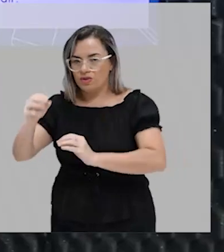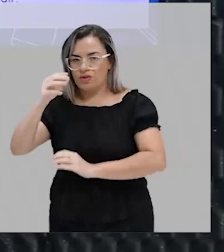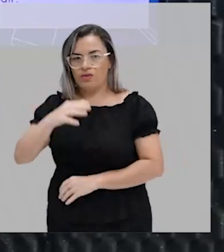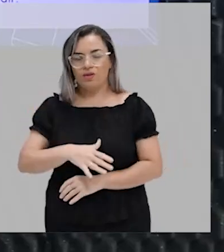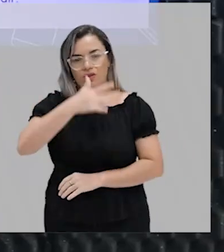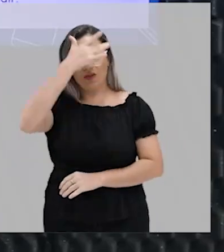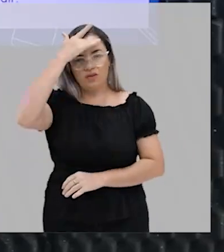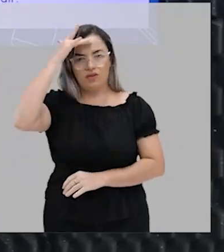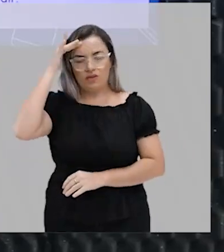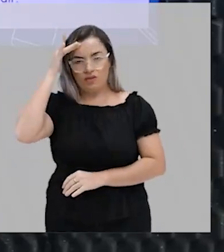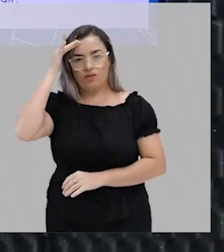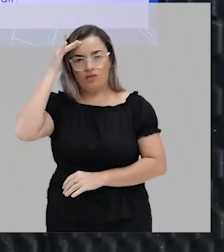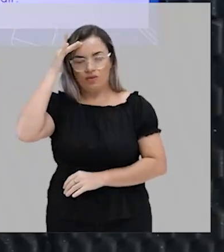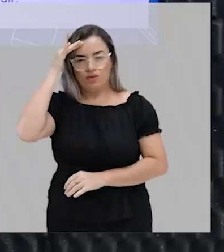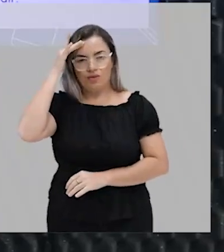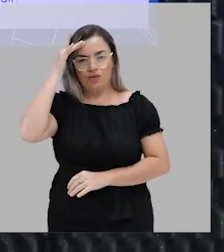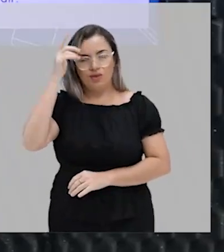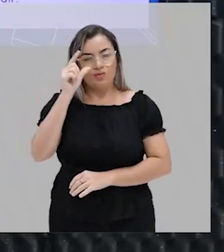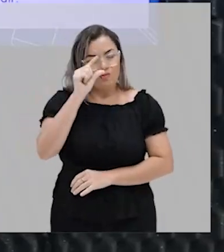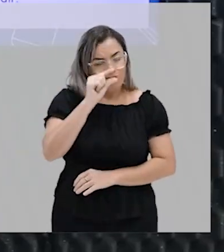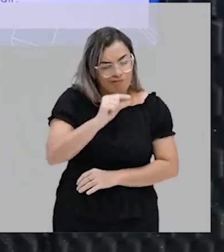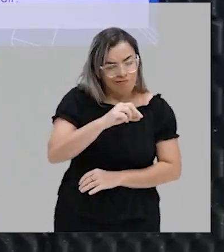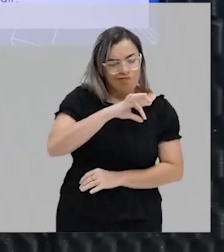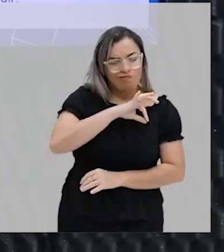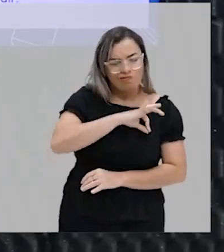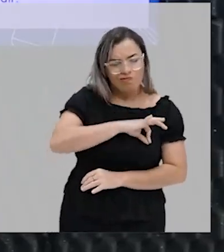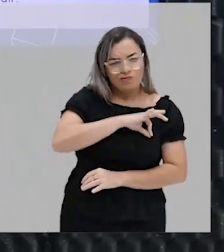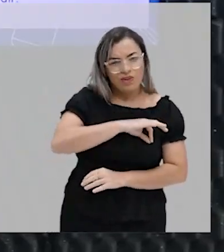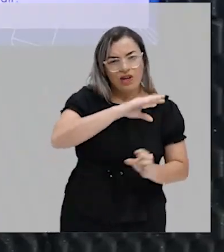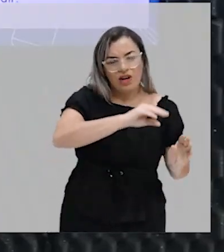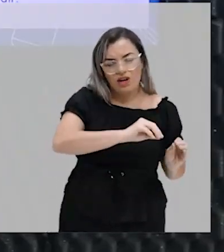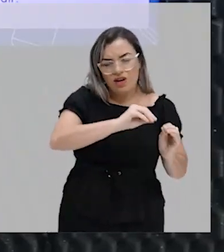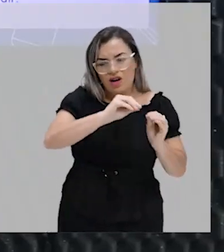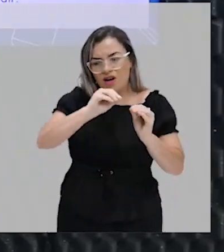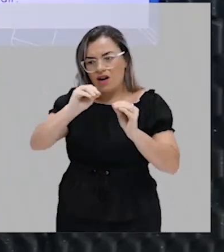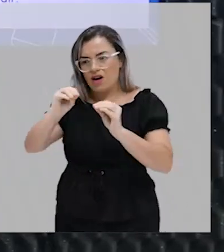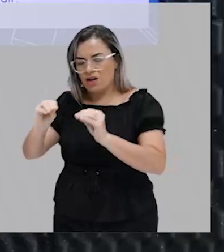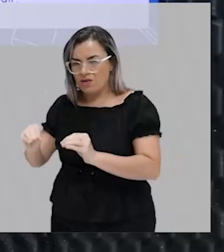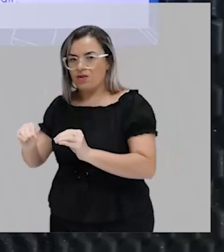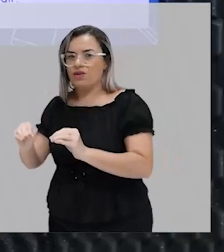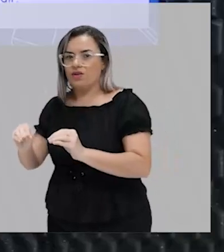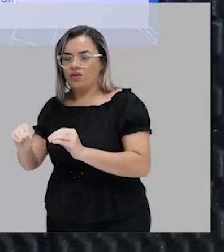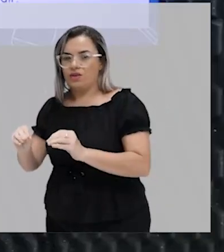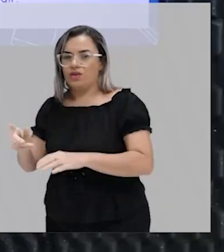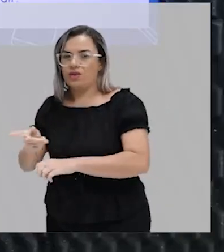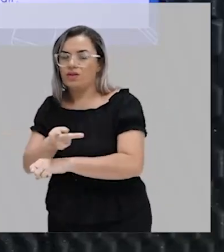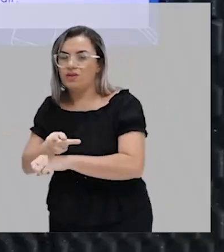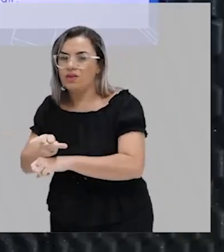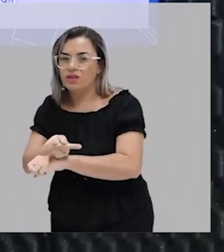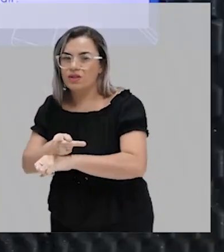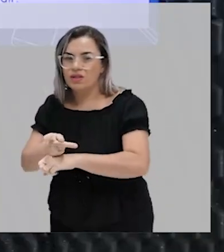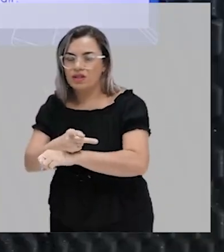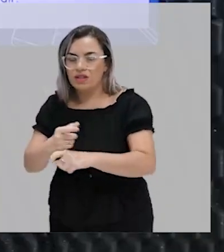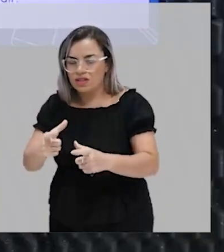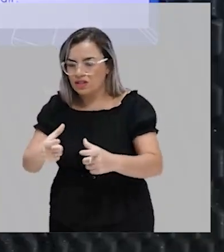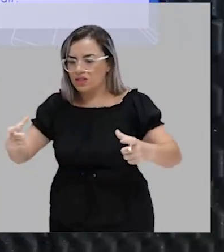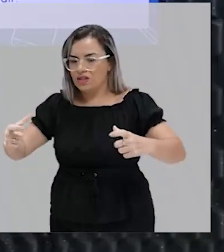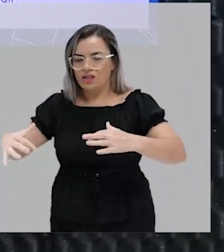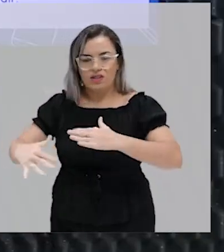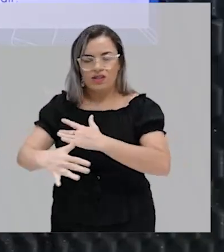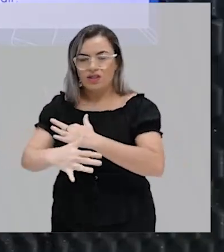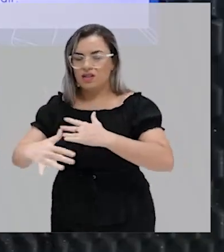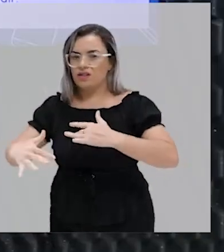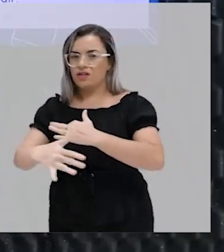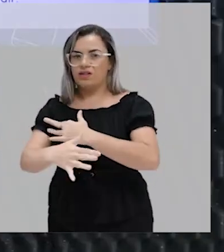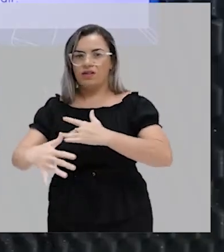baixo valor econômico, né, pessoas aí que vão ter pouco recurso financeiro e vão buscar nas cidades